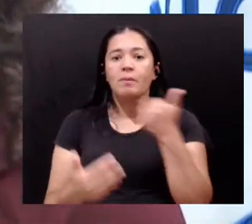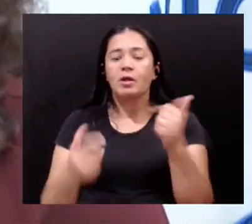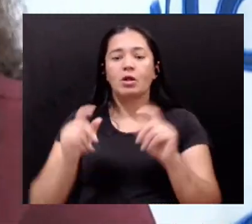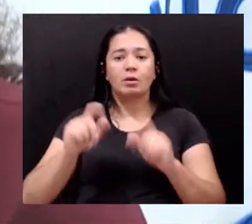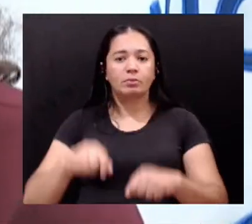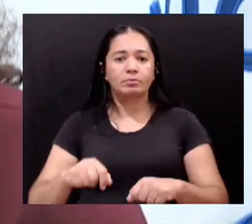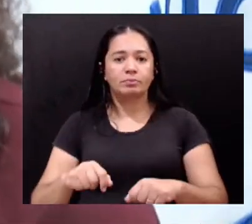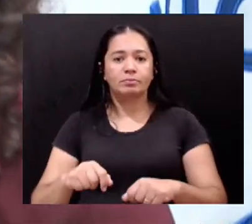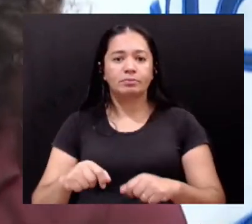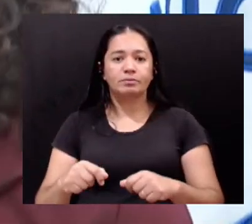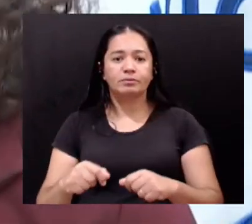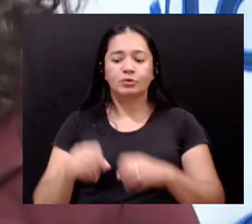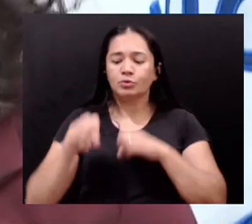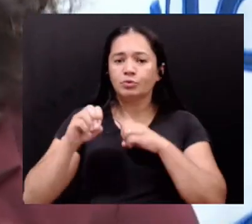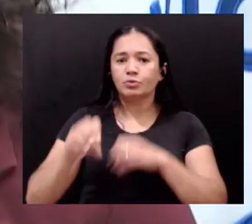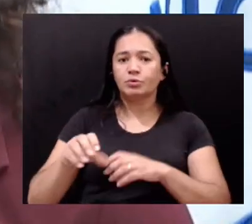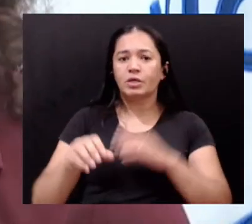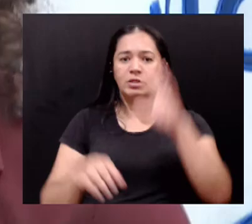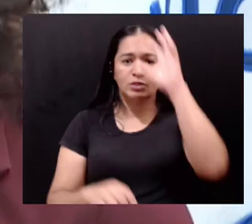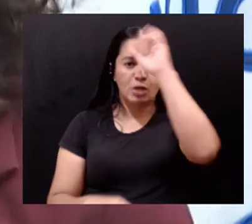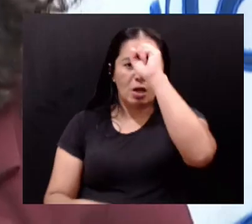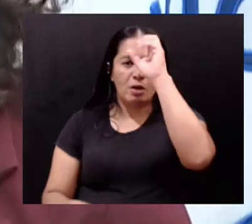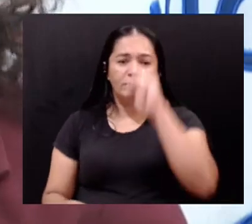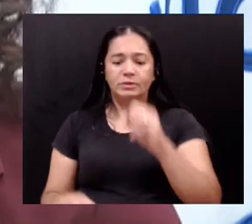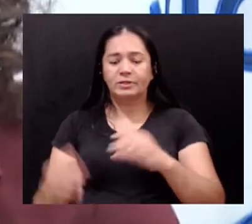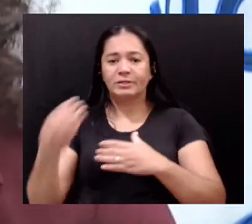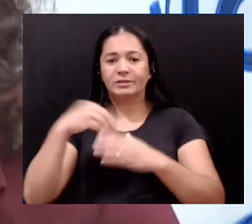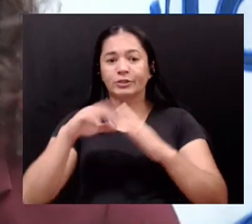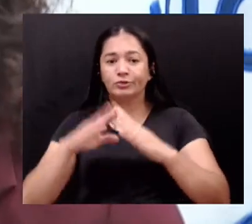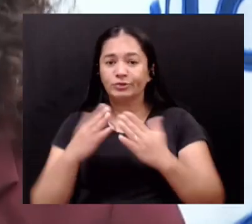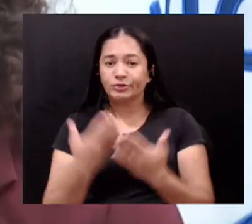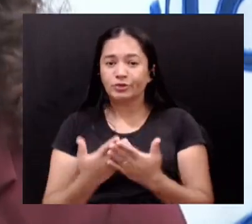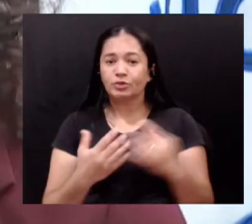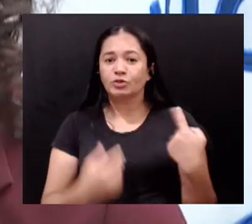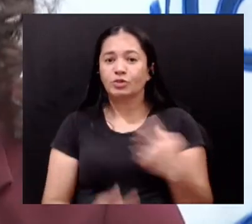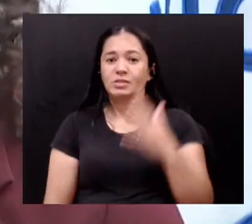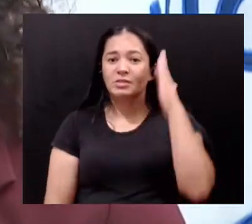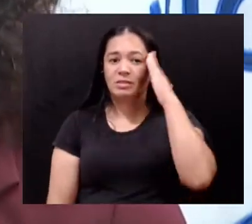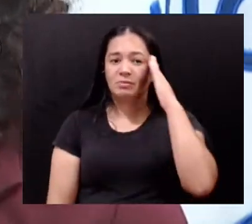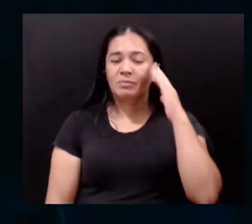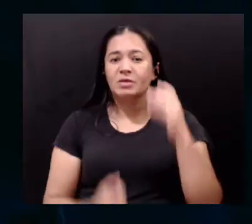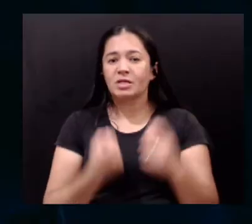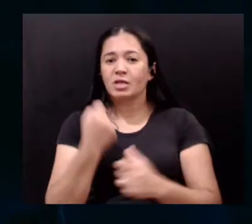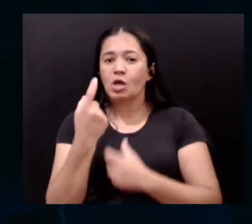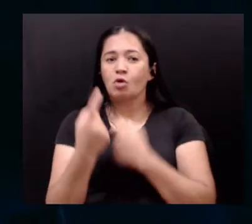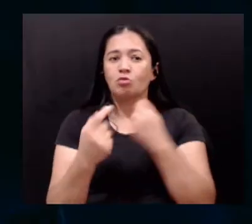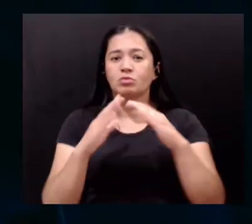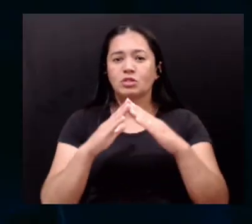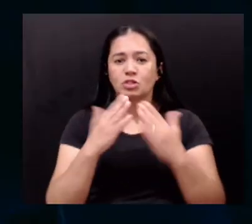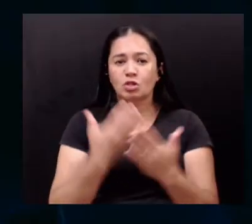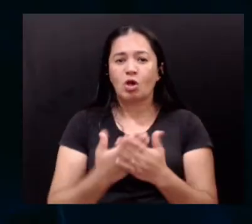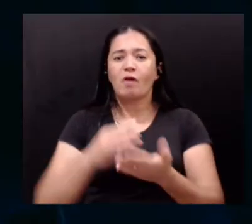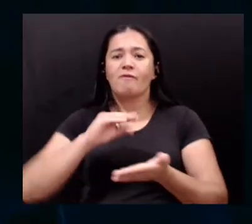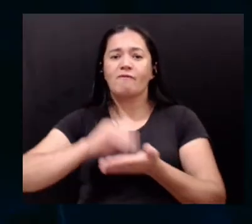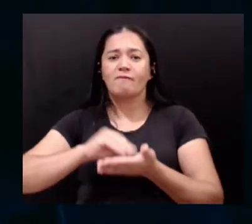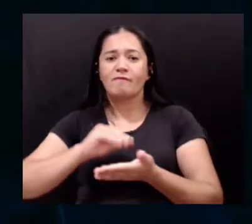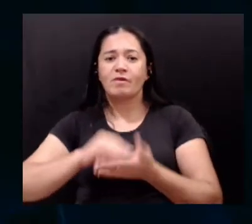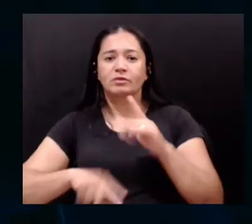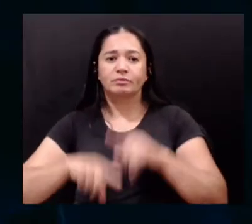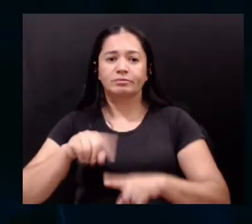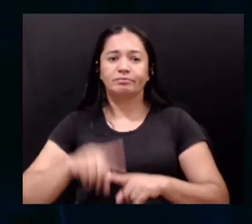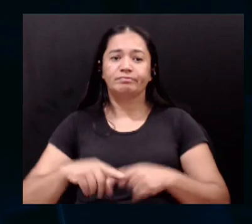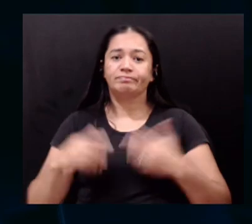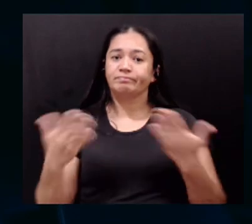ensino e de aprendizagem nas escolas. A gente sabe que muitas escolas estão com uma situação muito precária, com falta de material. Bom, Gabriel, quem não